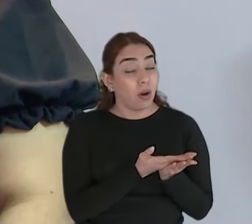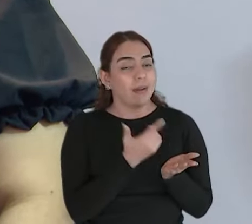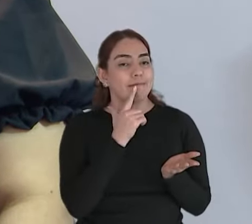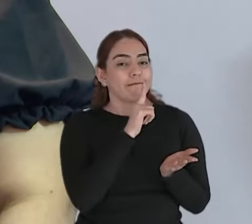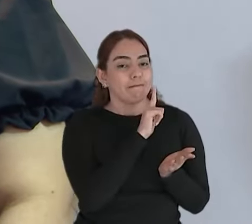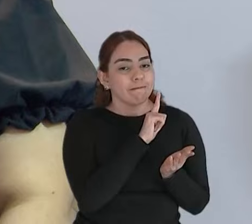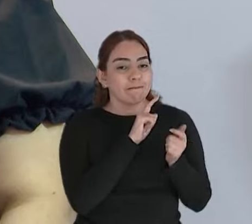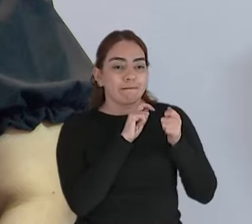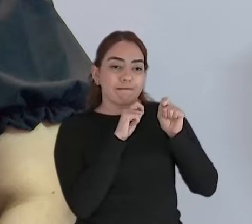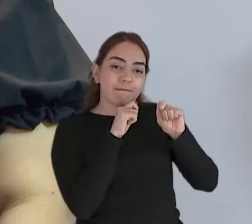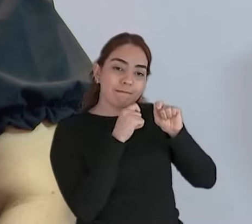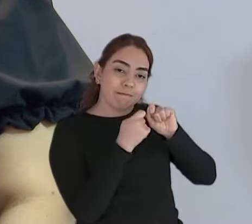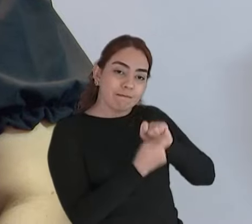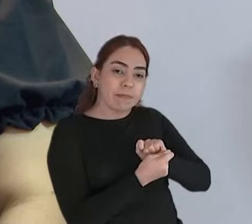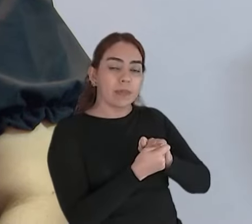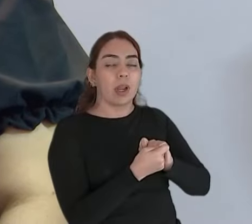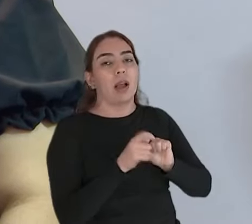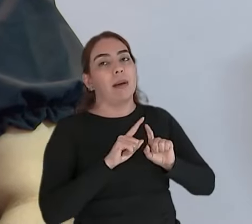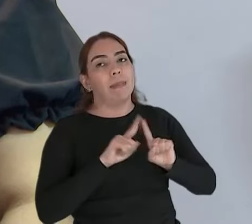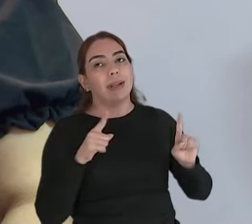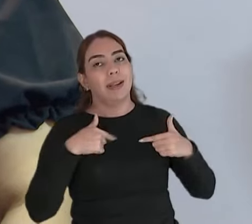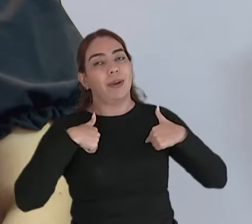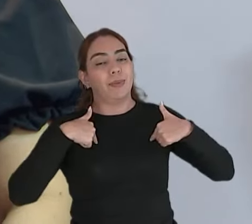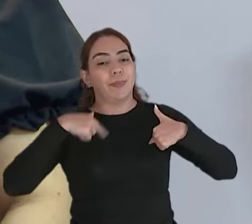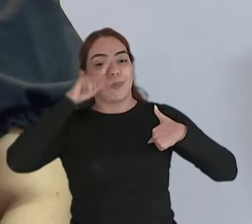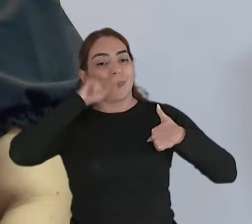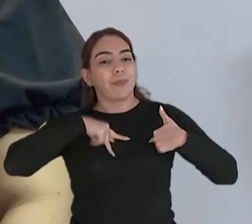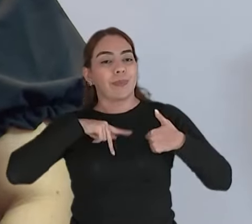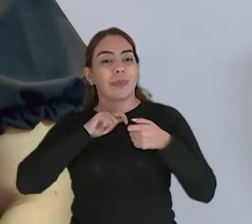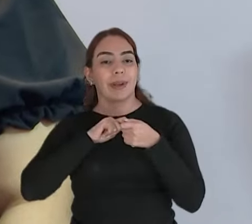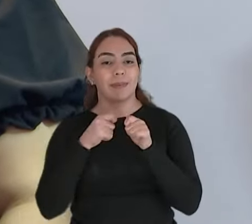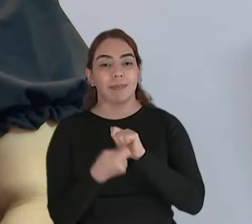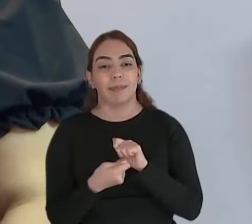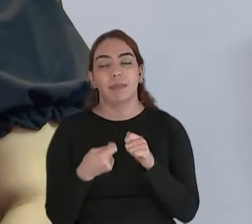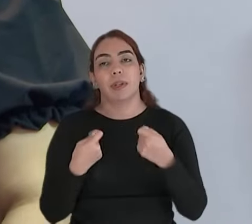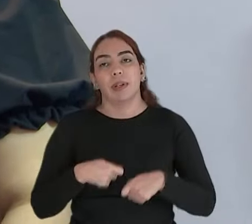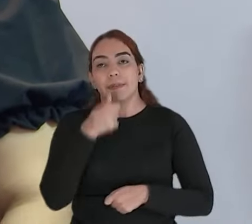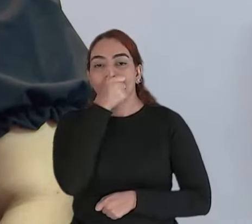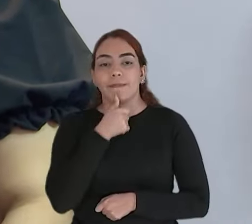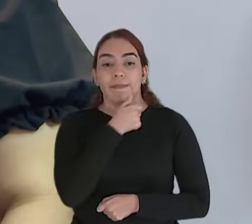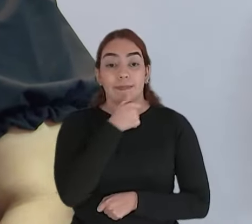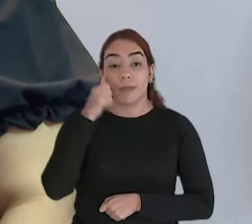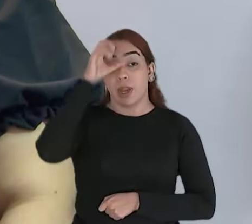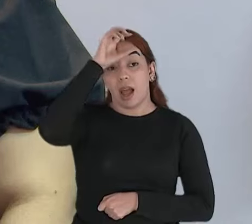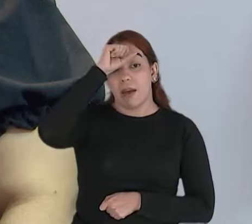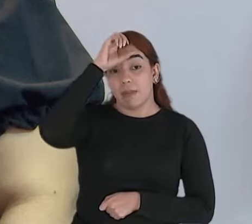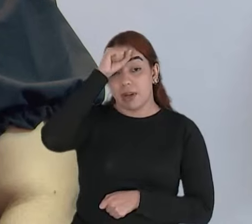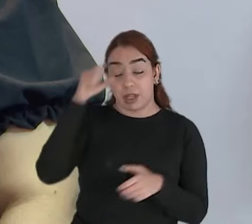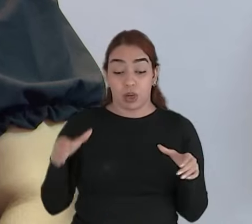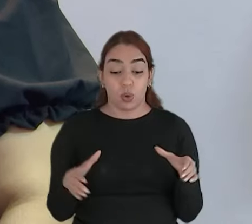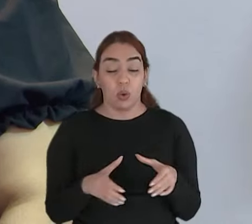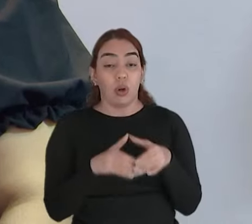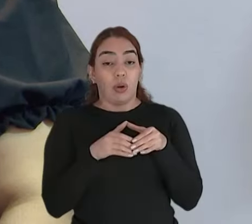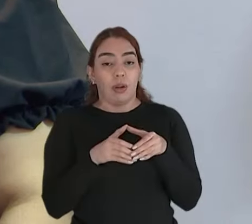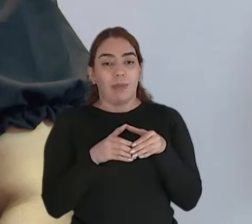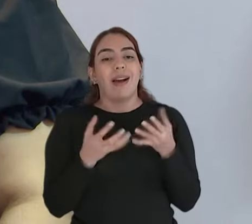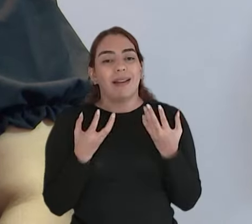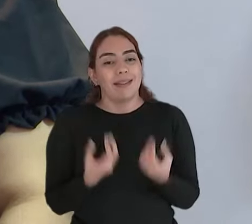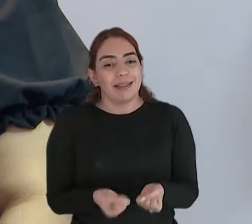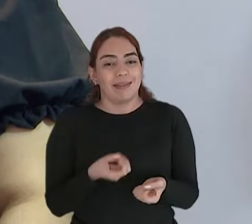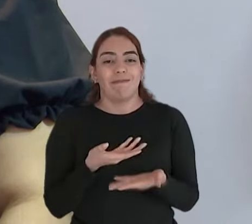me adequar à nova realidade e aprender a trabalhar em grupo, né? Mas